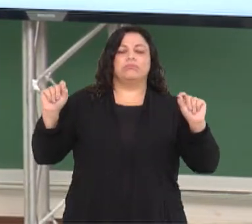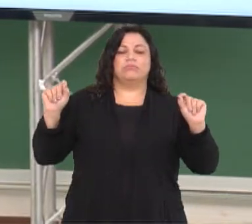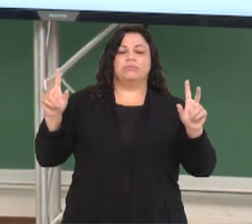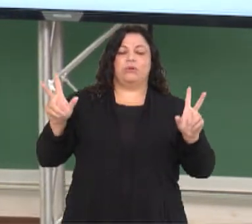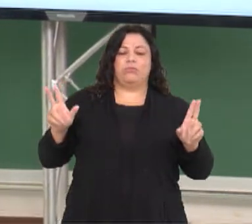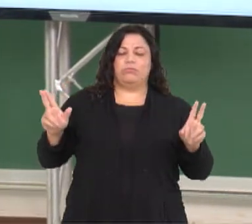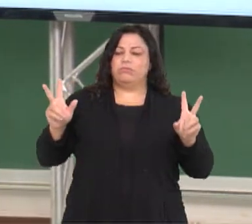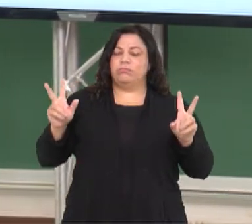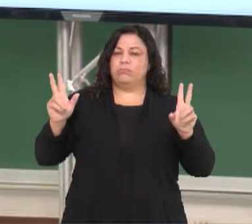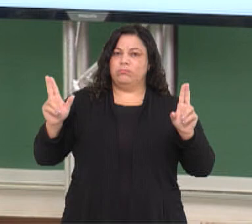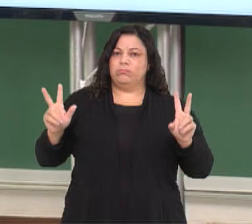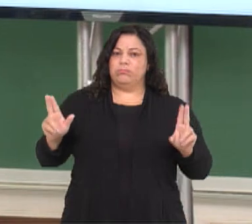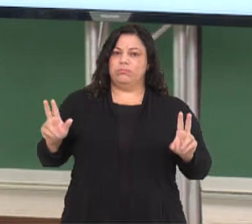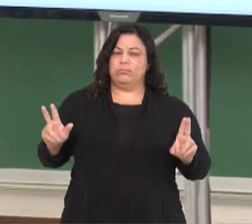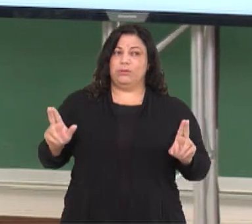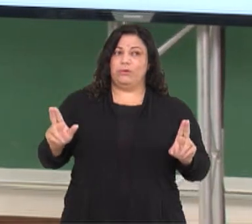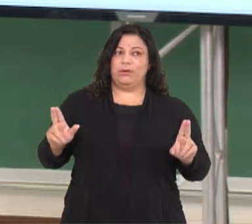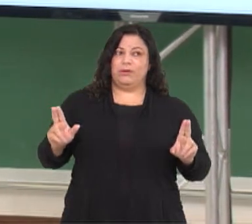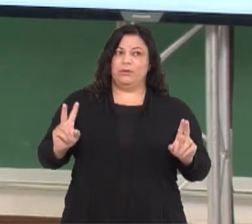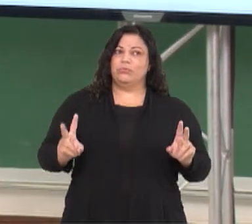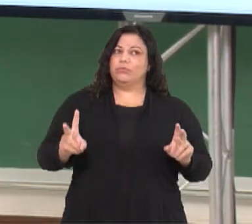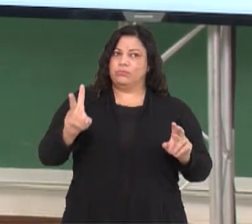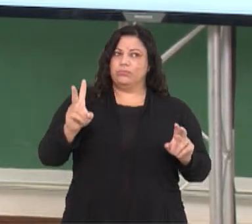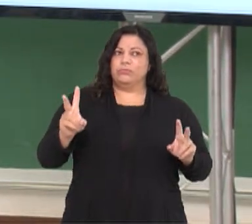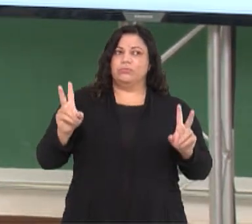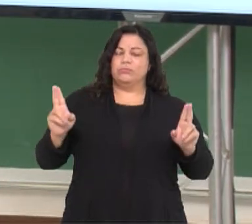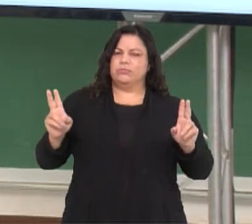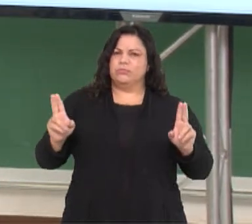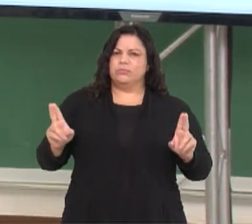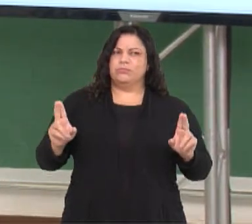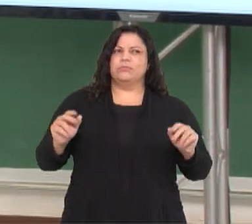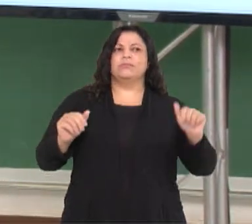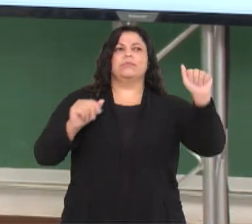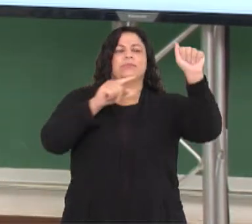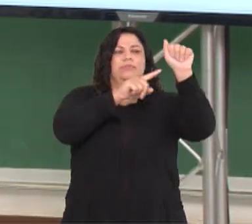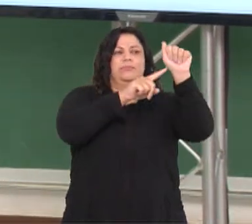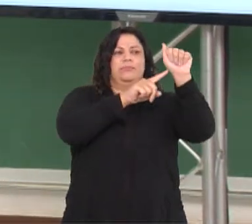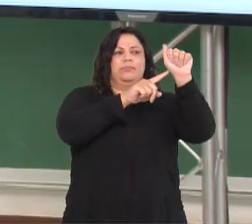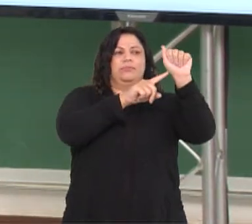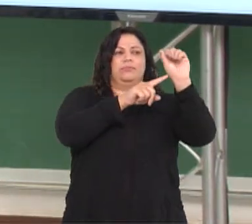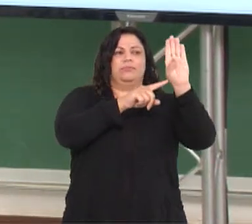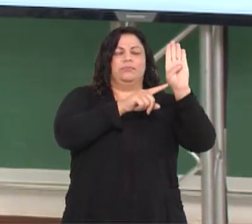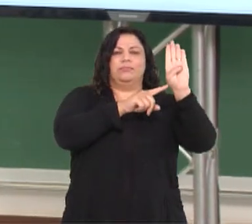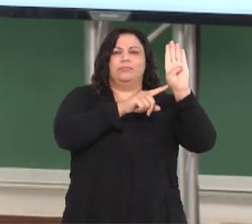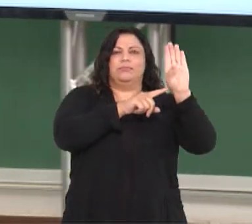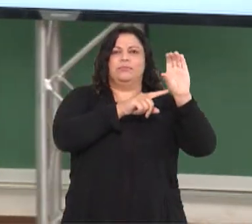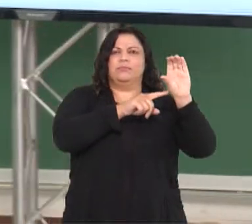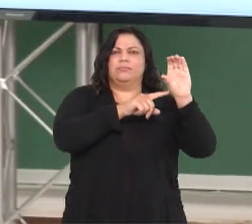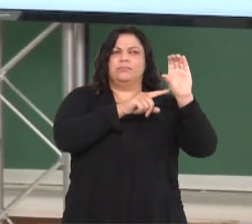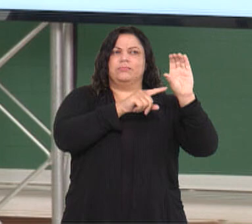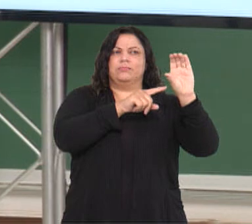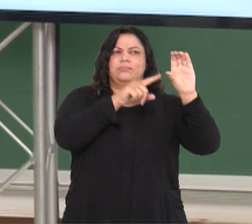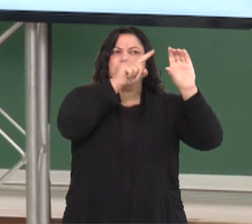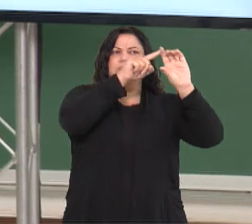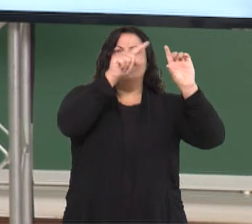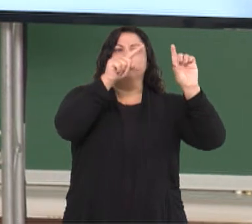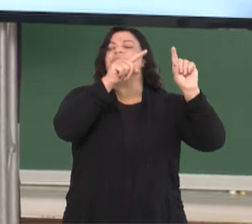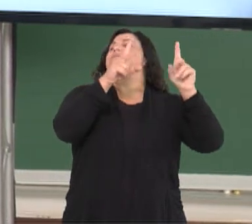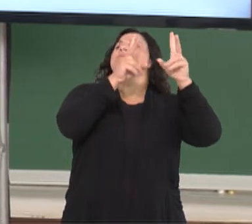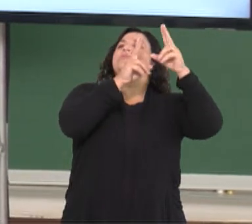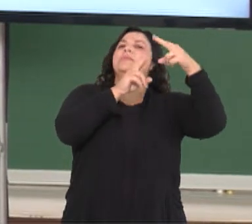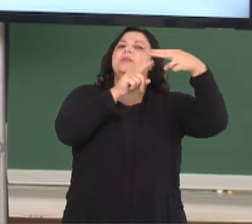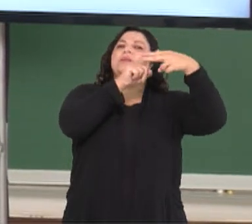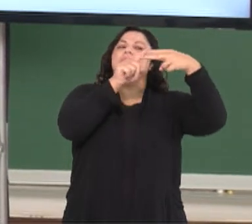meus coeficientes, eu vou chegar nas incógnitas A, B e C. Então lá, o A menos 4 polinômio igual a